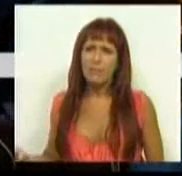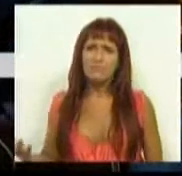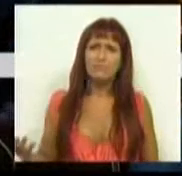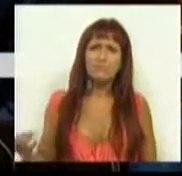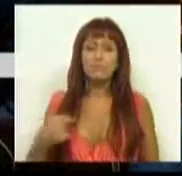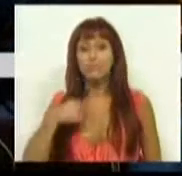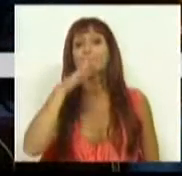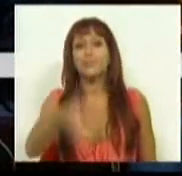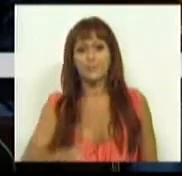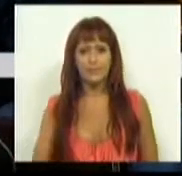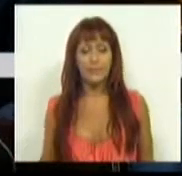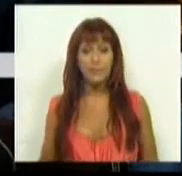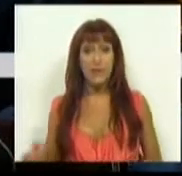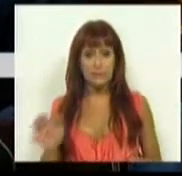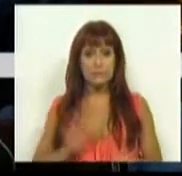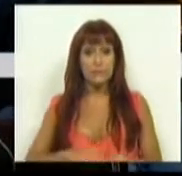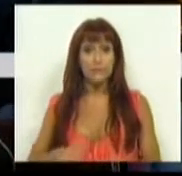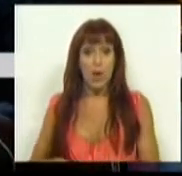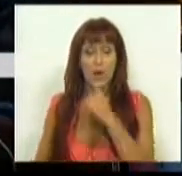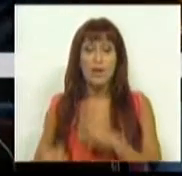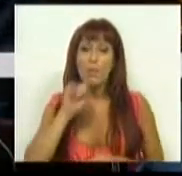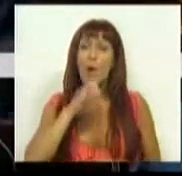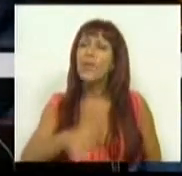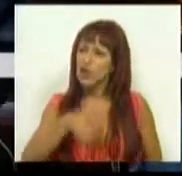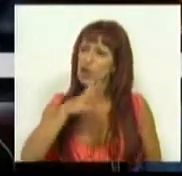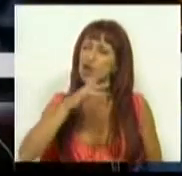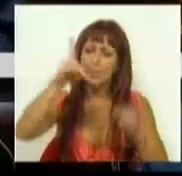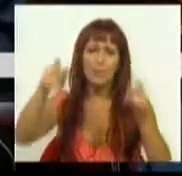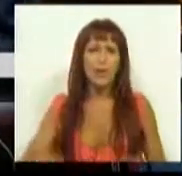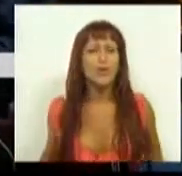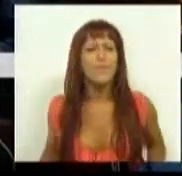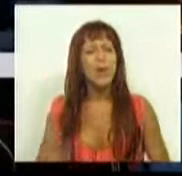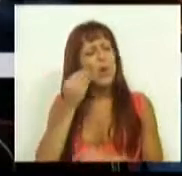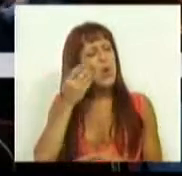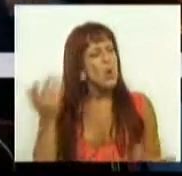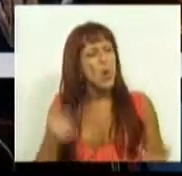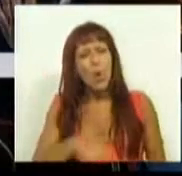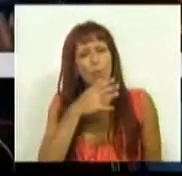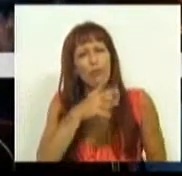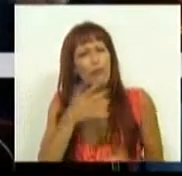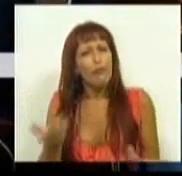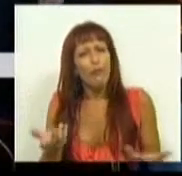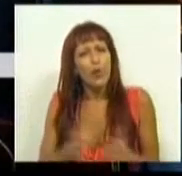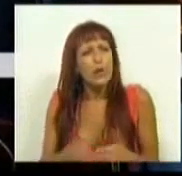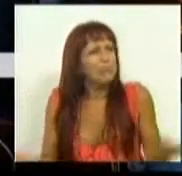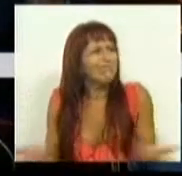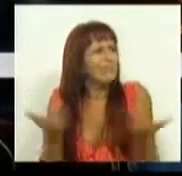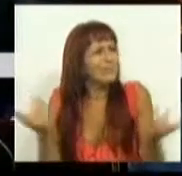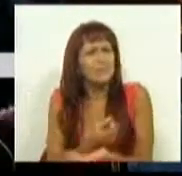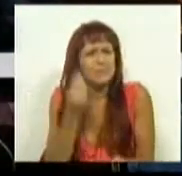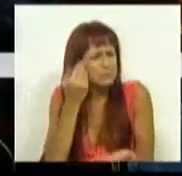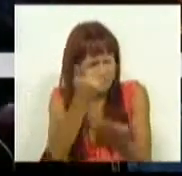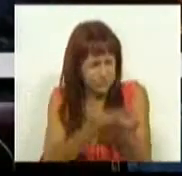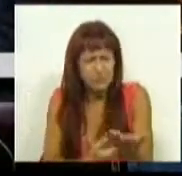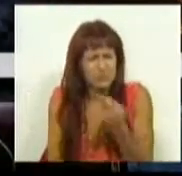foi anunciada. E só por isso se pode explicar como ela foi anunciada sem